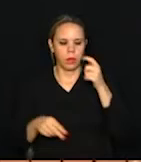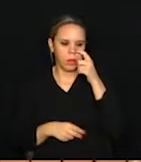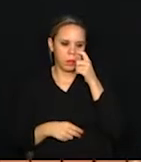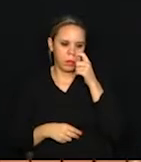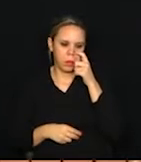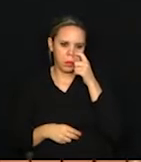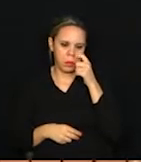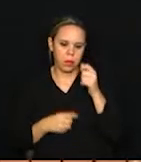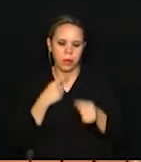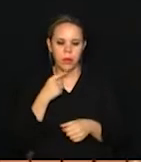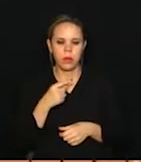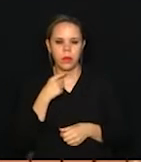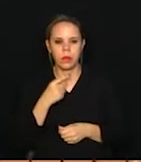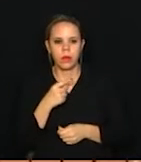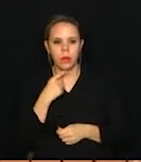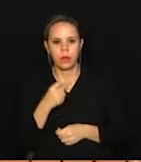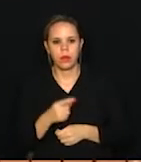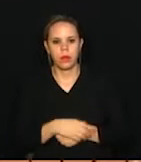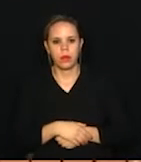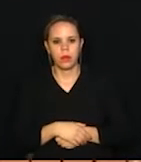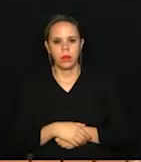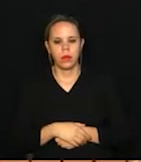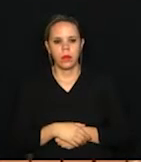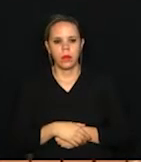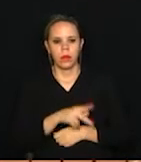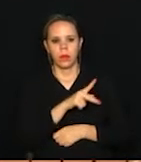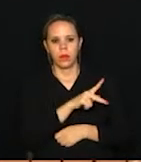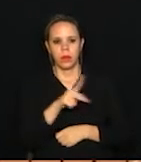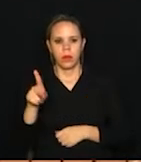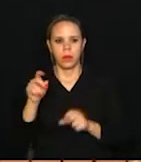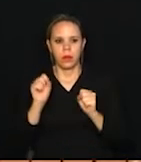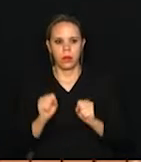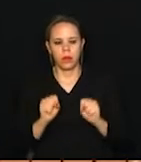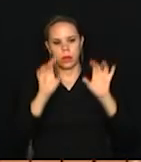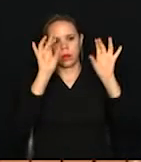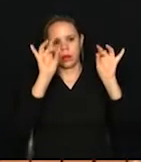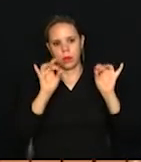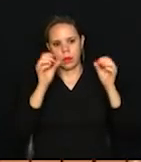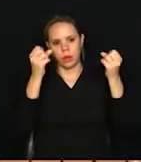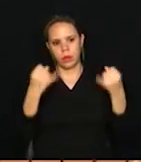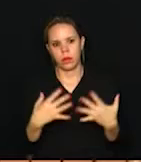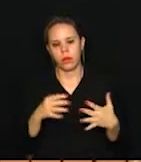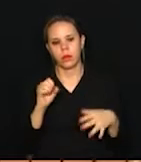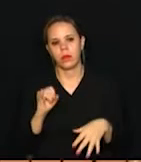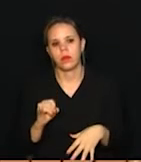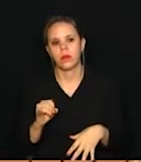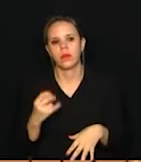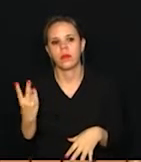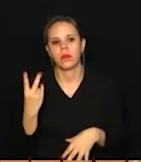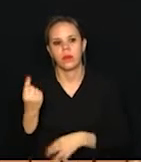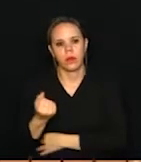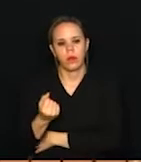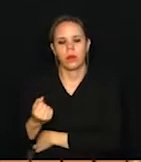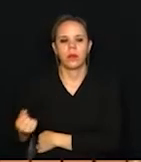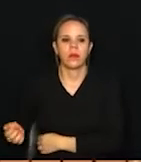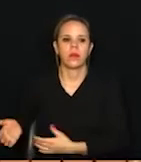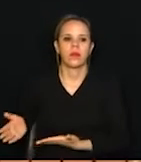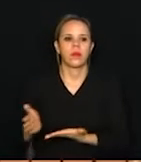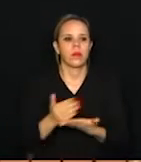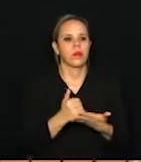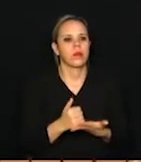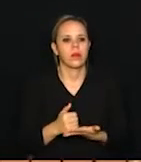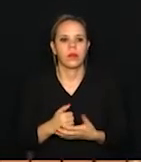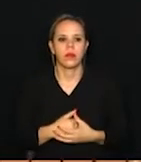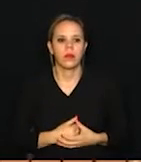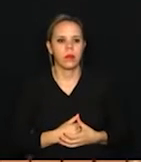aqui um questionamento para que o presidente possa detalhar se esses valores arrecadados,